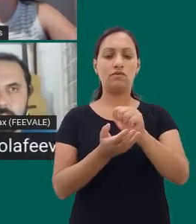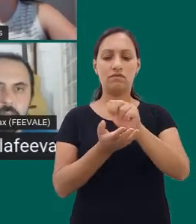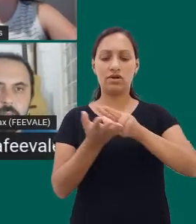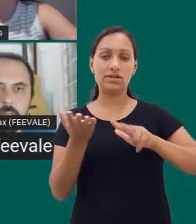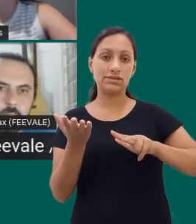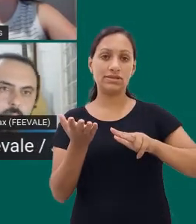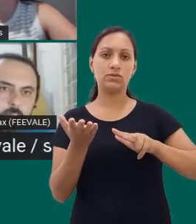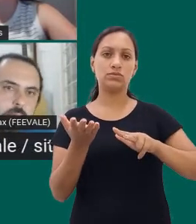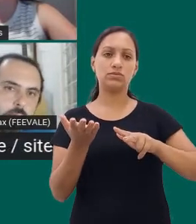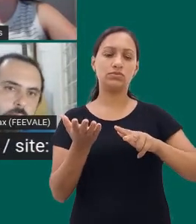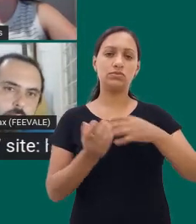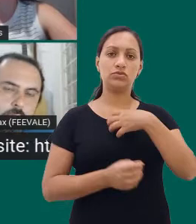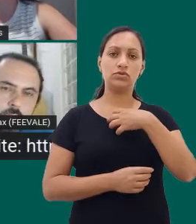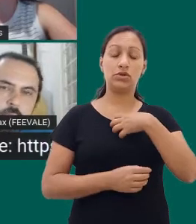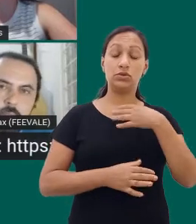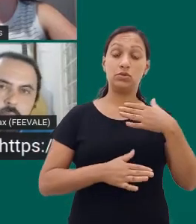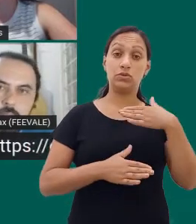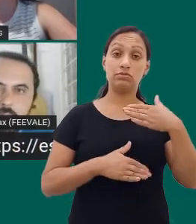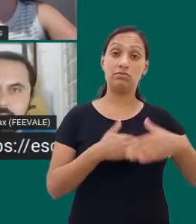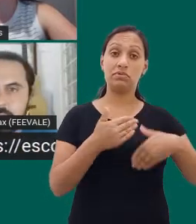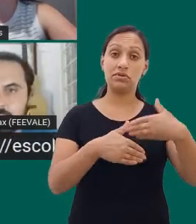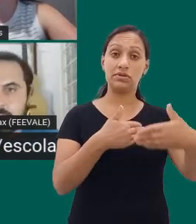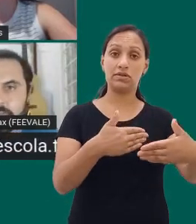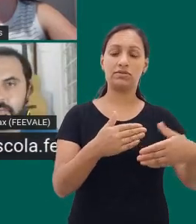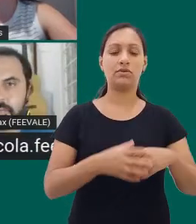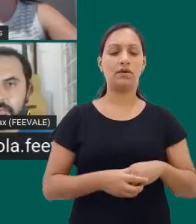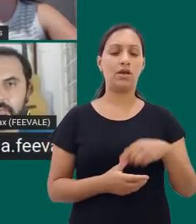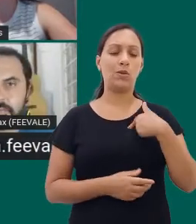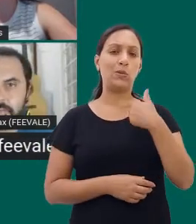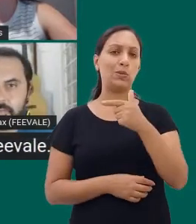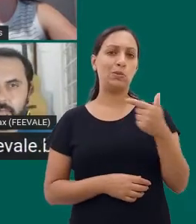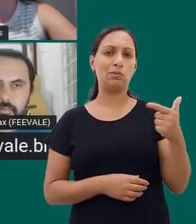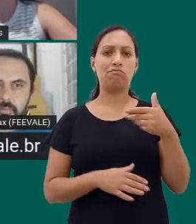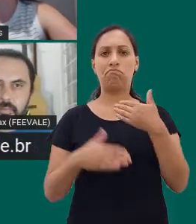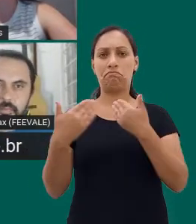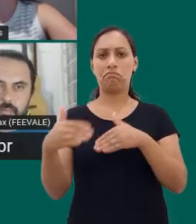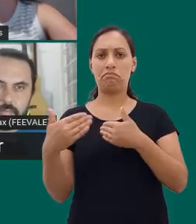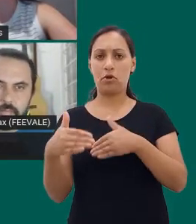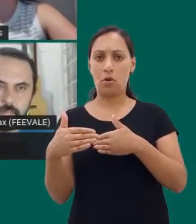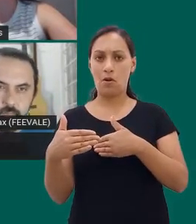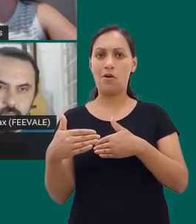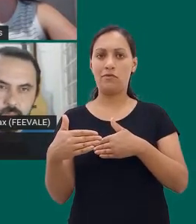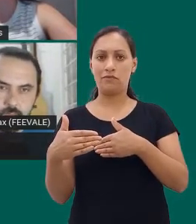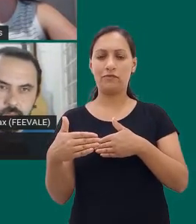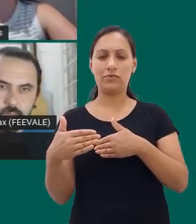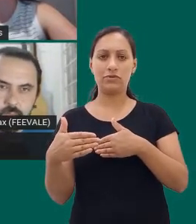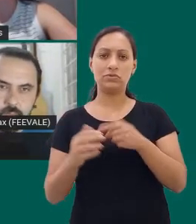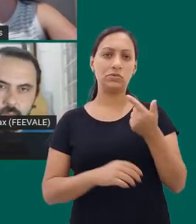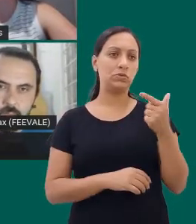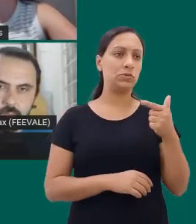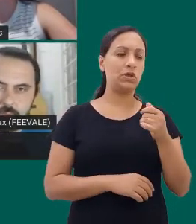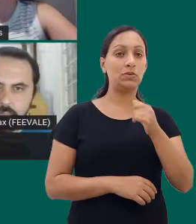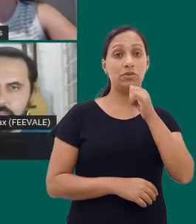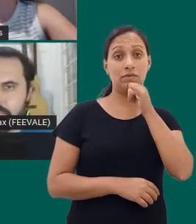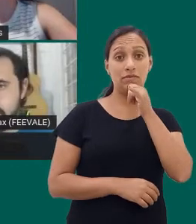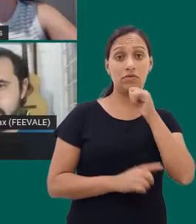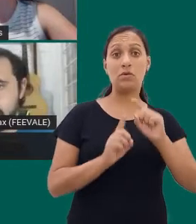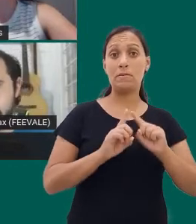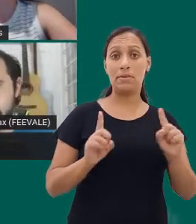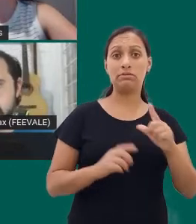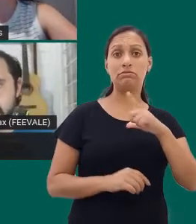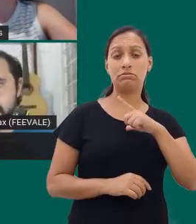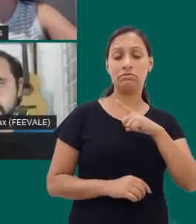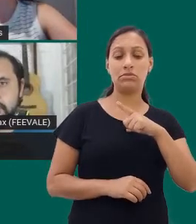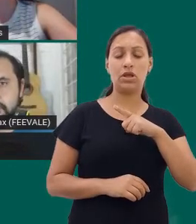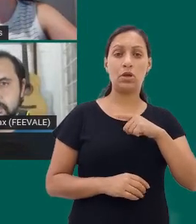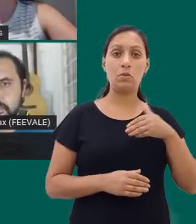de uma forma como um processo, né? Então, eu não tenho uma prova propriamente dita, eu não tenho um teste, mas eu tenho todo